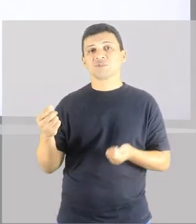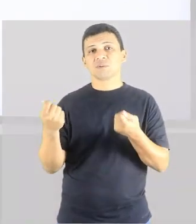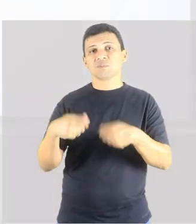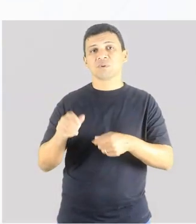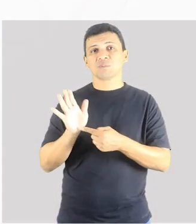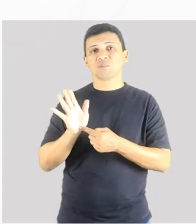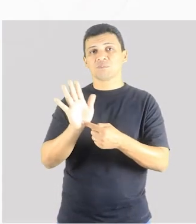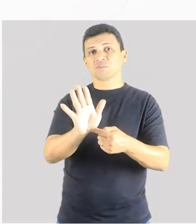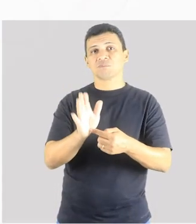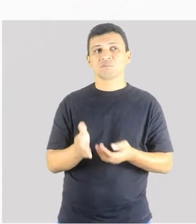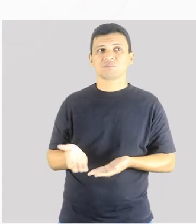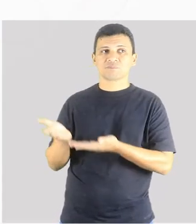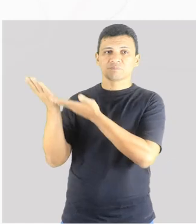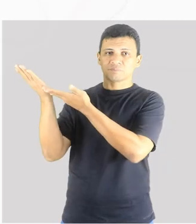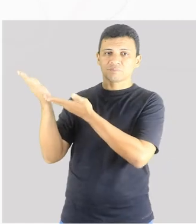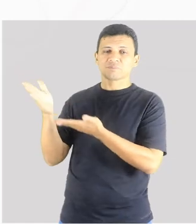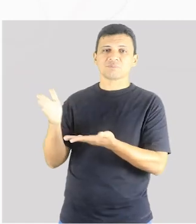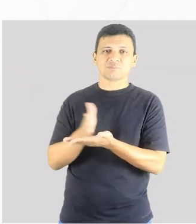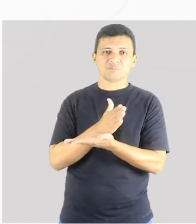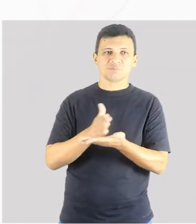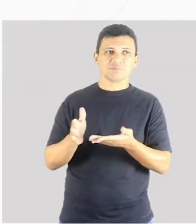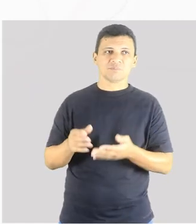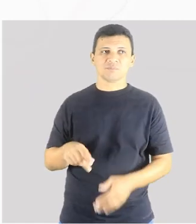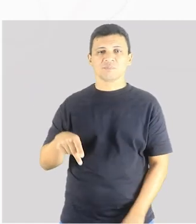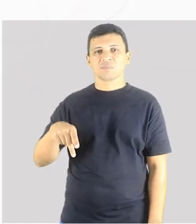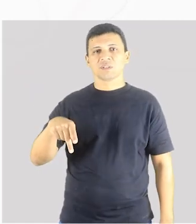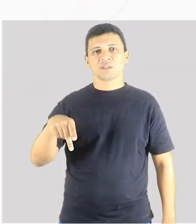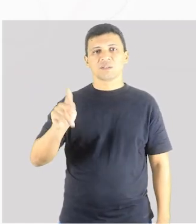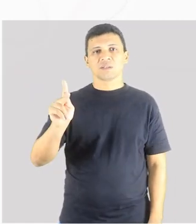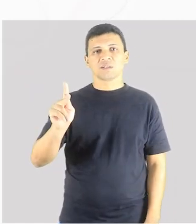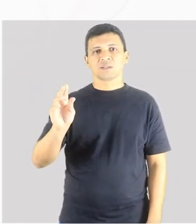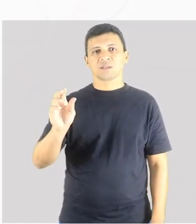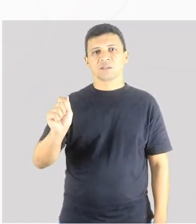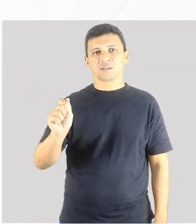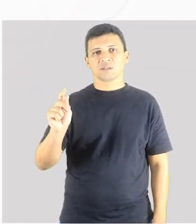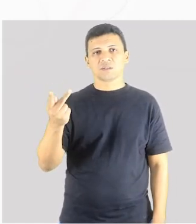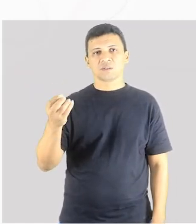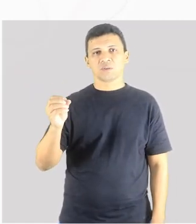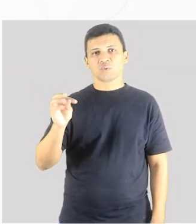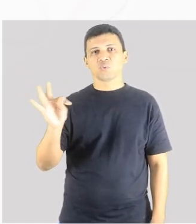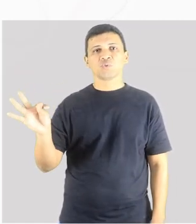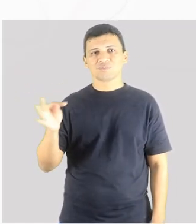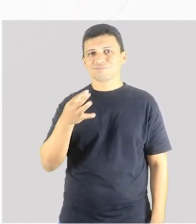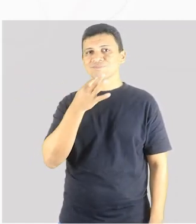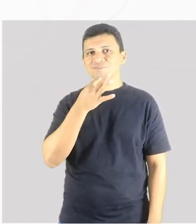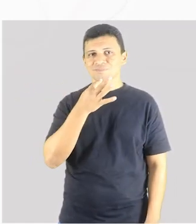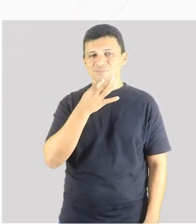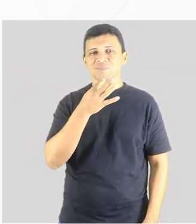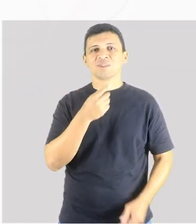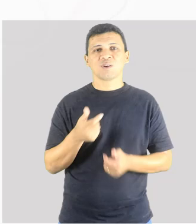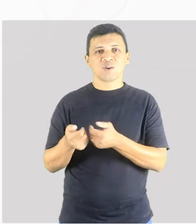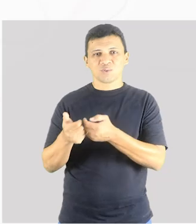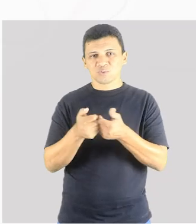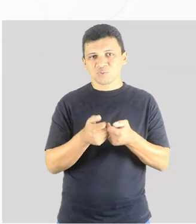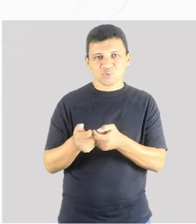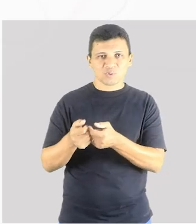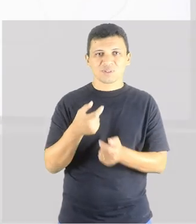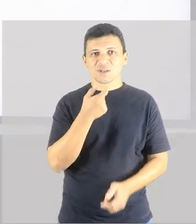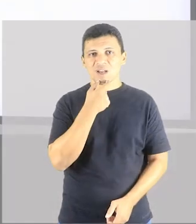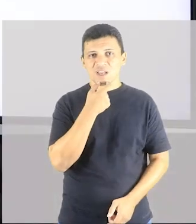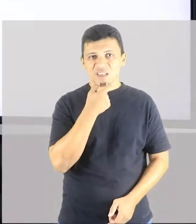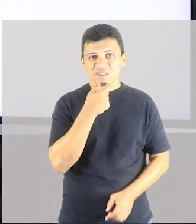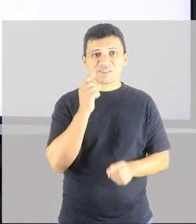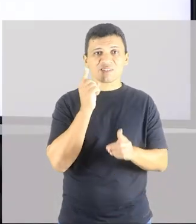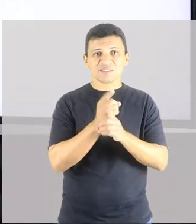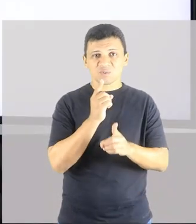modelo. Aqui eu coloquei alguns para vocês. O Kahoot é bem conhecido, oferece jogos, em inglês você encontra